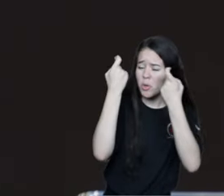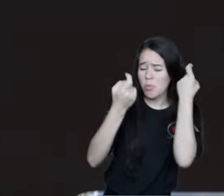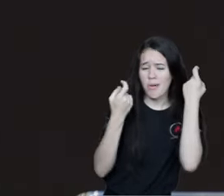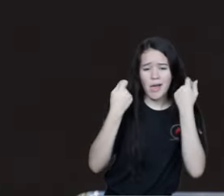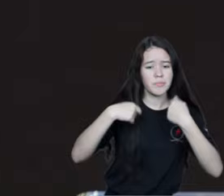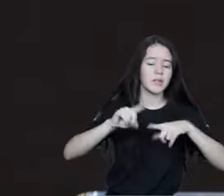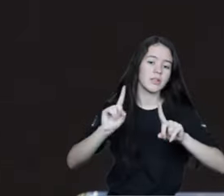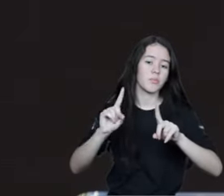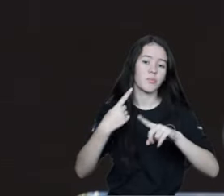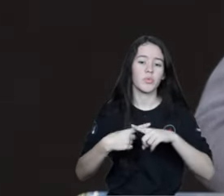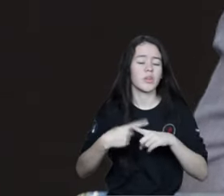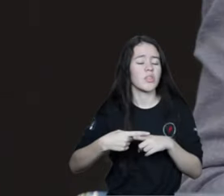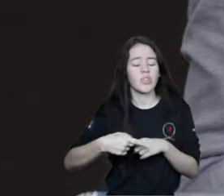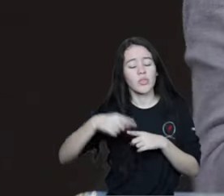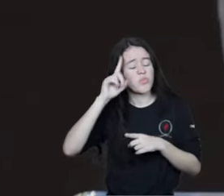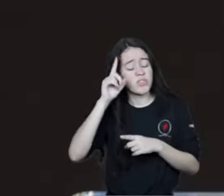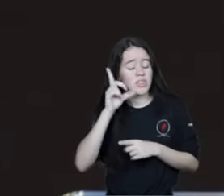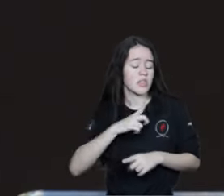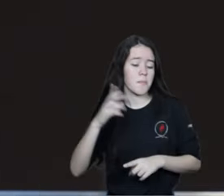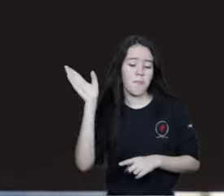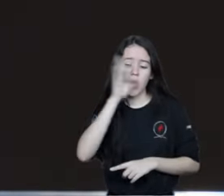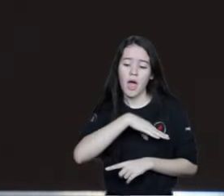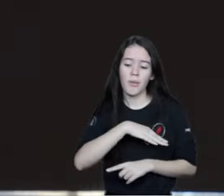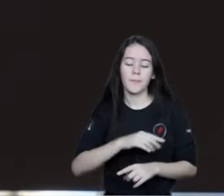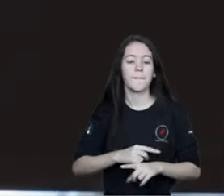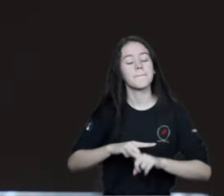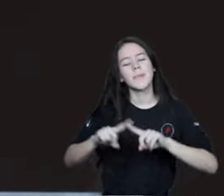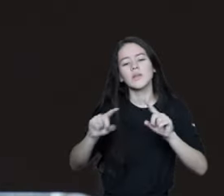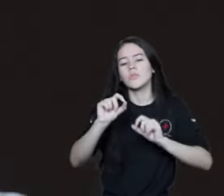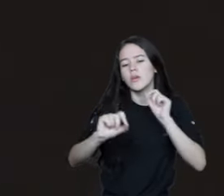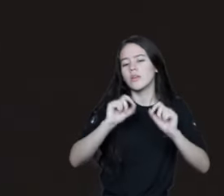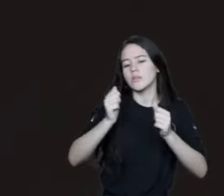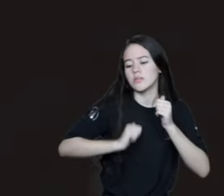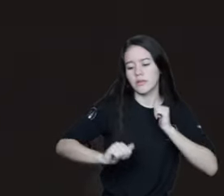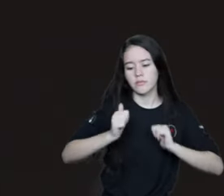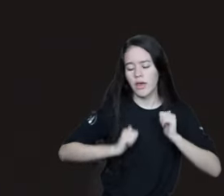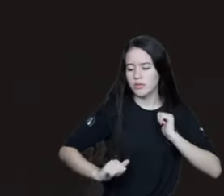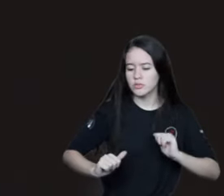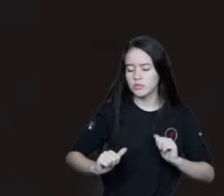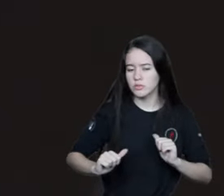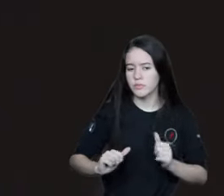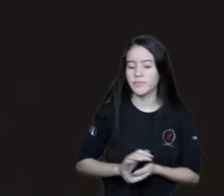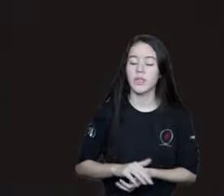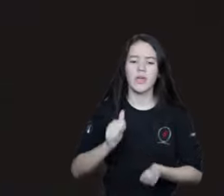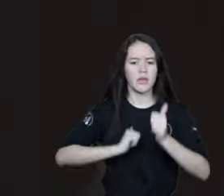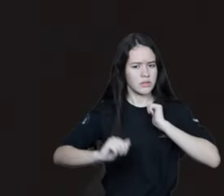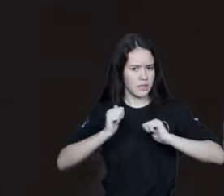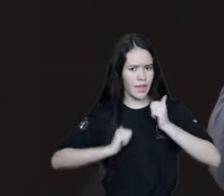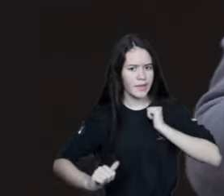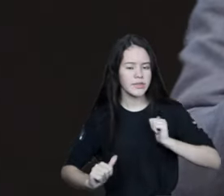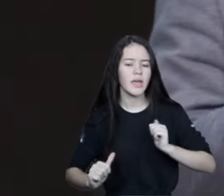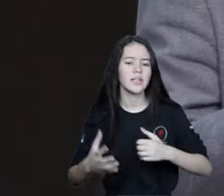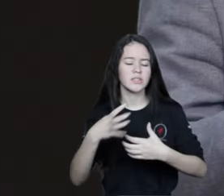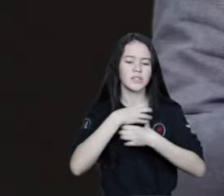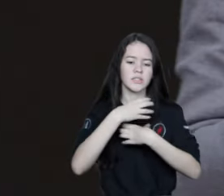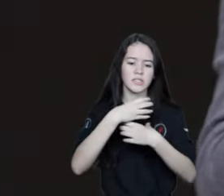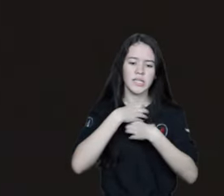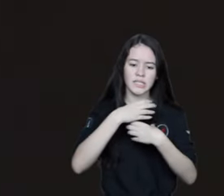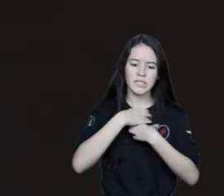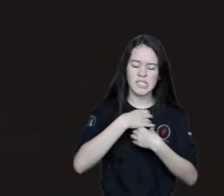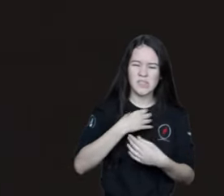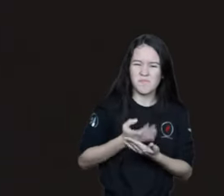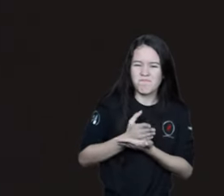que basta cada dia o seu próprio mal mas o que é ansiedade bem ansiedade é uma sensação